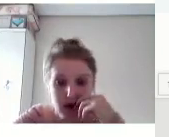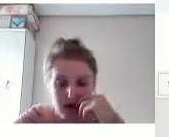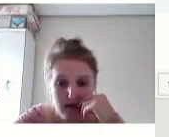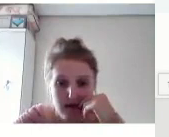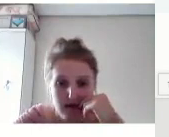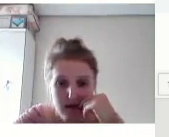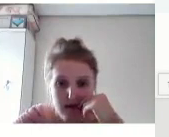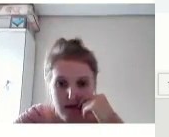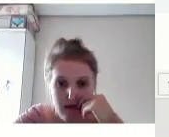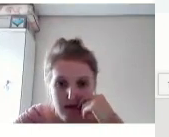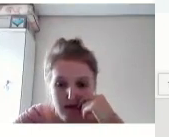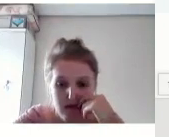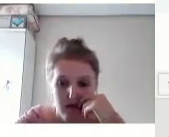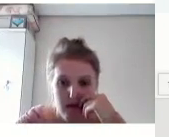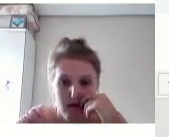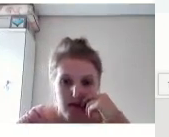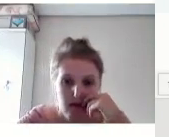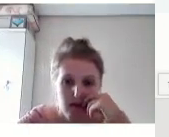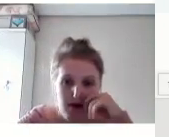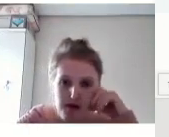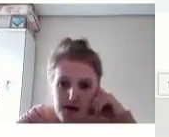só para lembrar, né, na mecânica clássica,